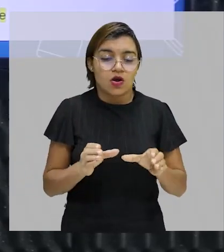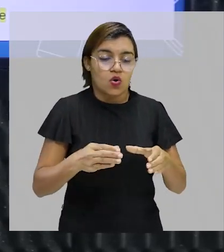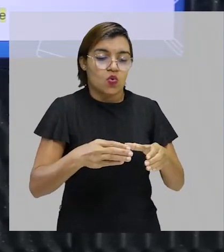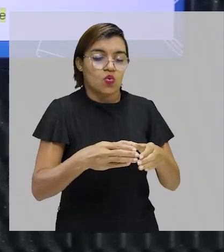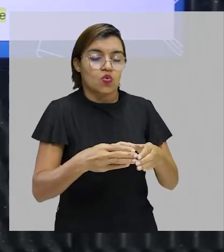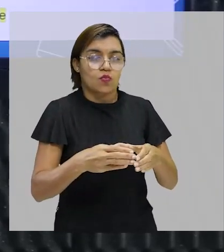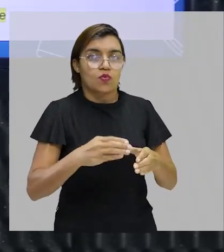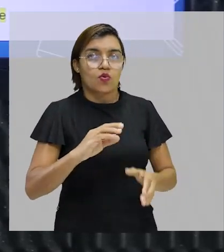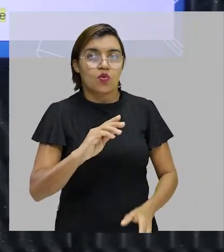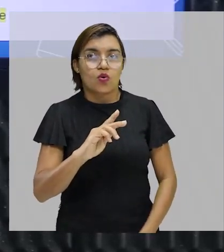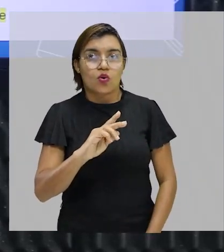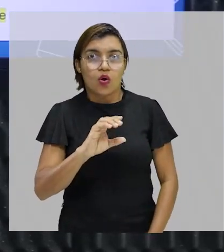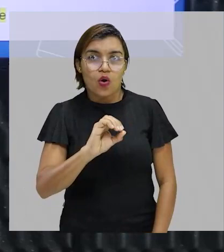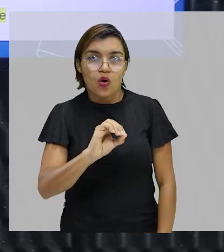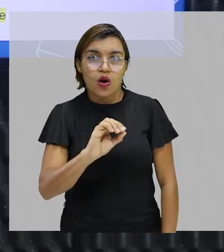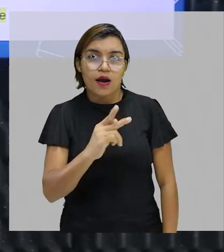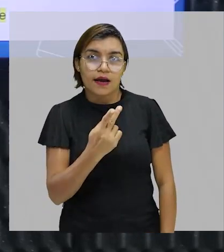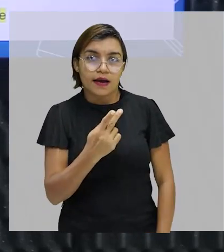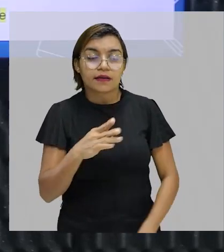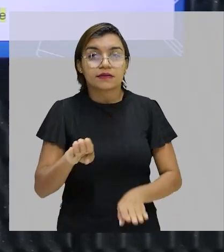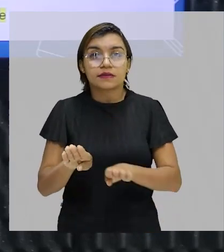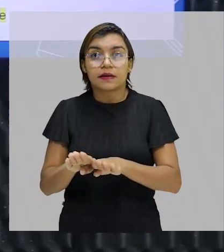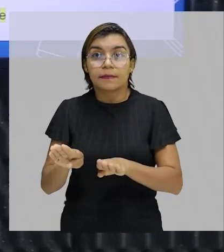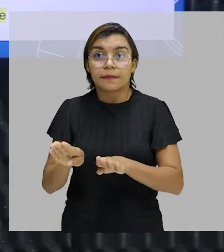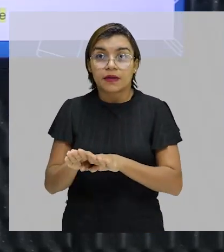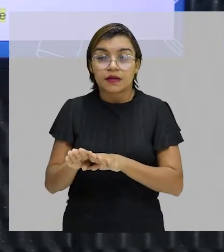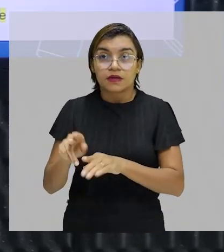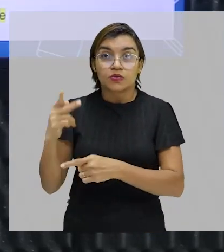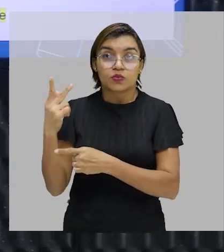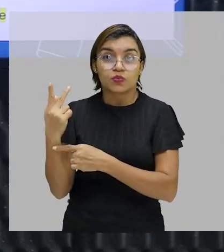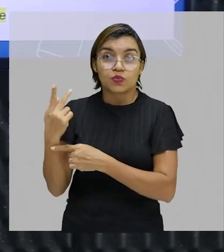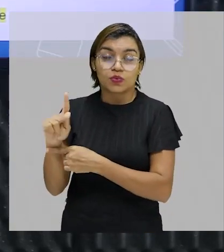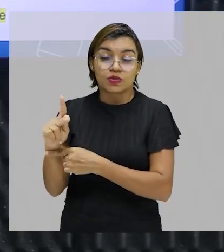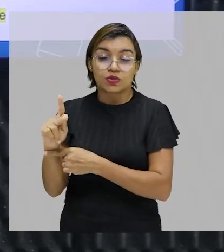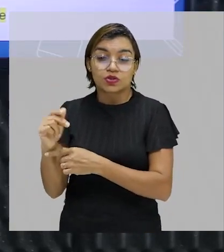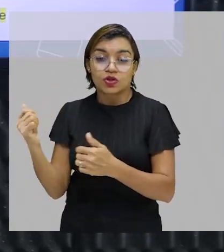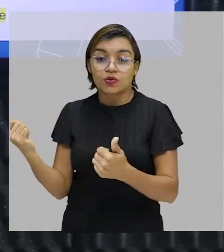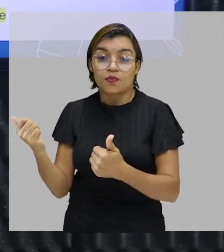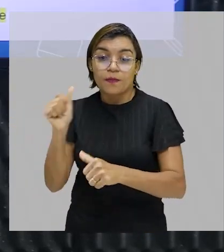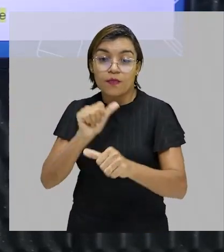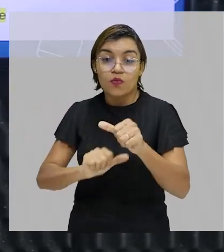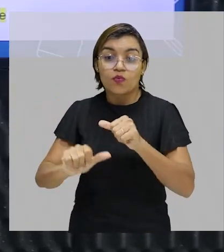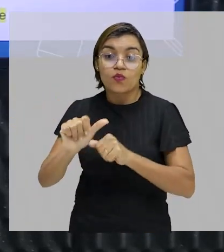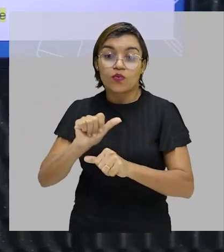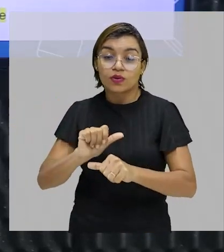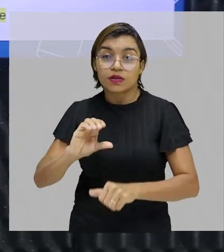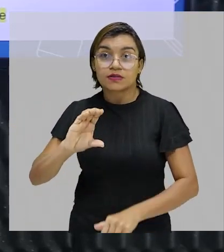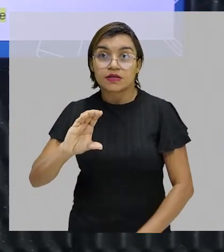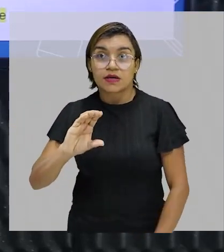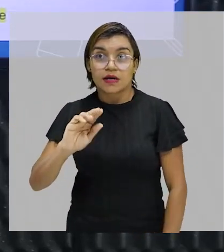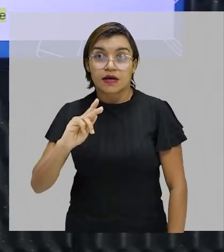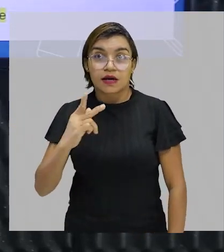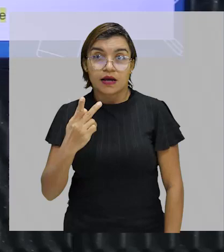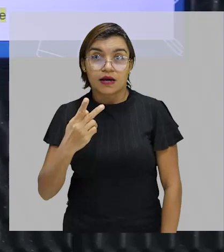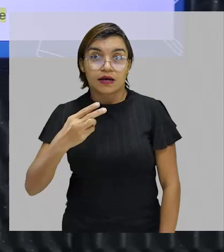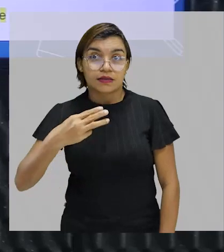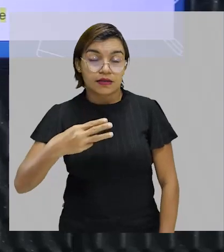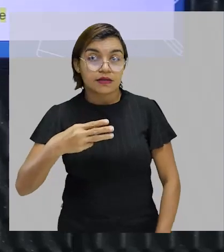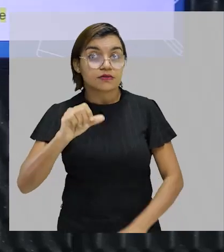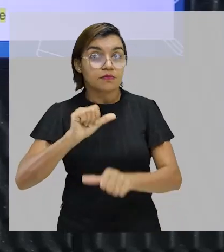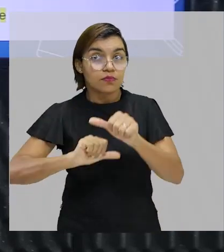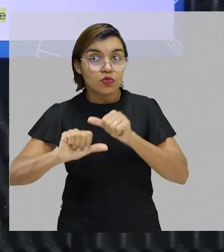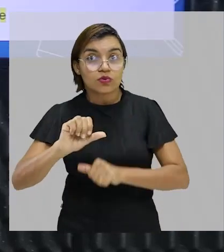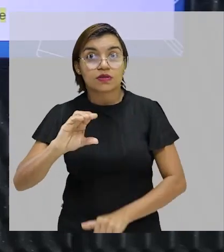OH, tudo bem? E de um hidrogênio, CH3 vai passar a ser CH2.